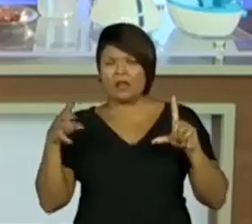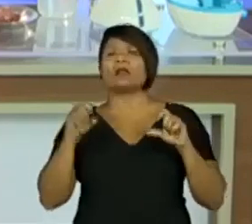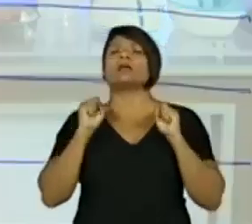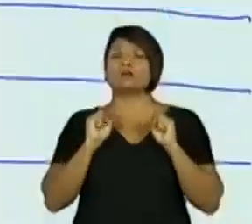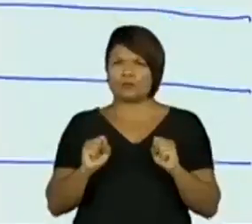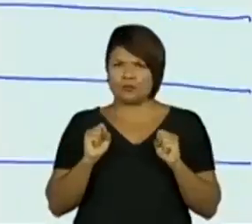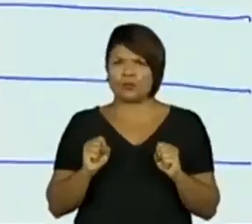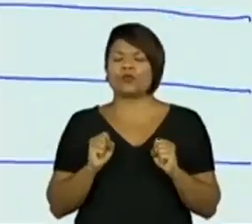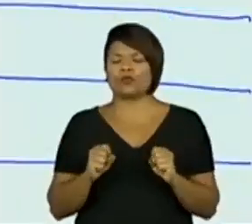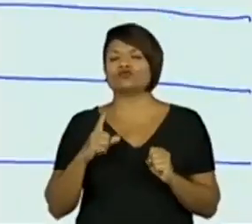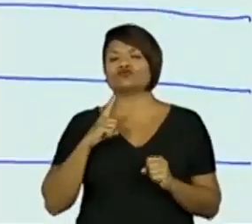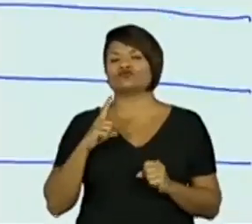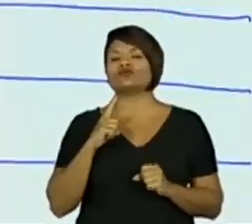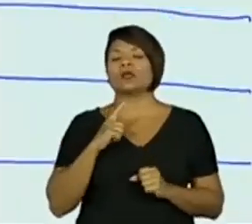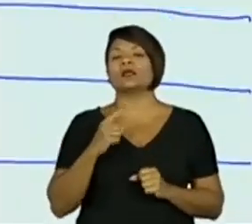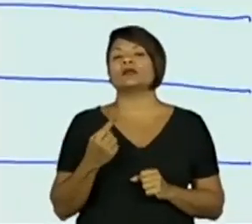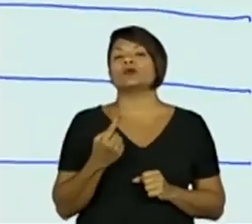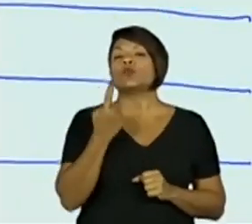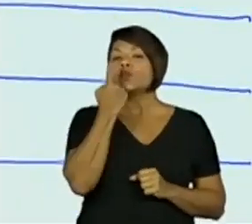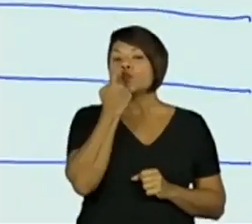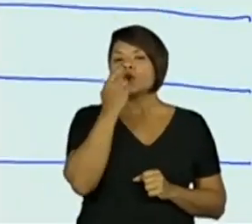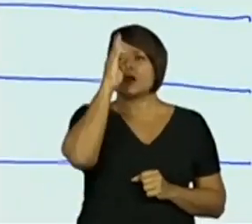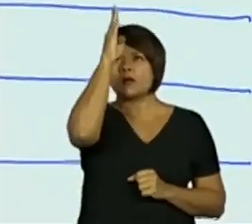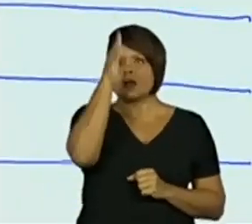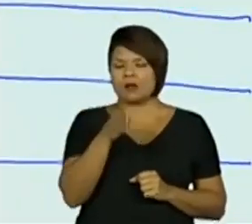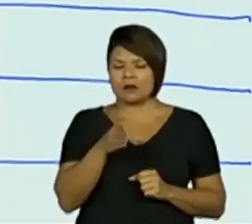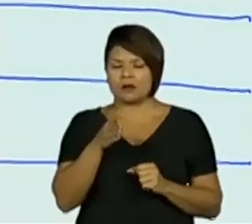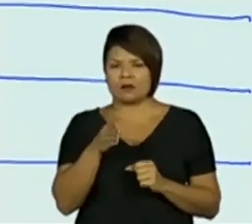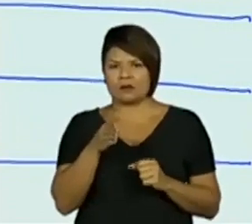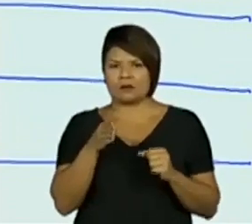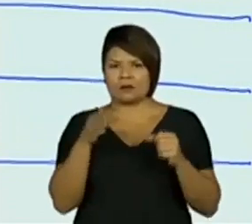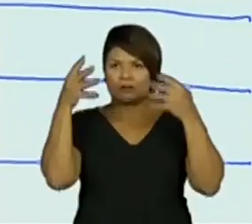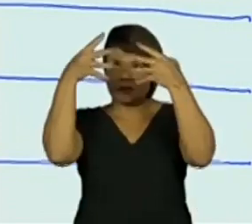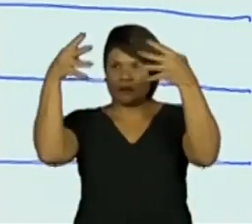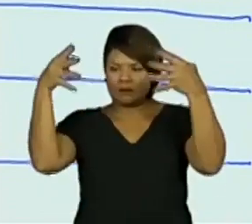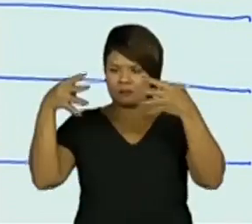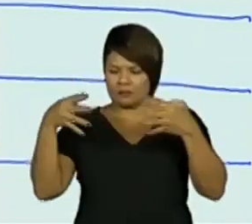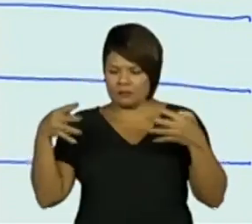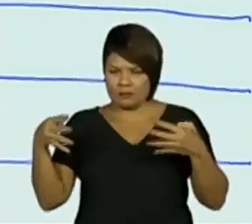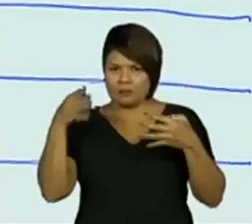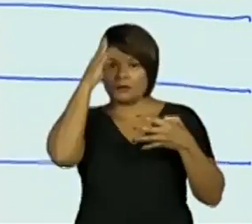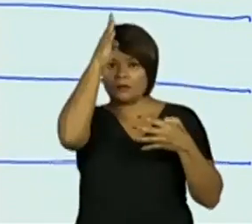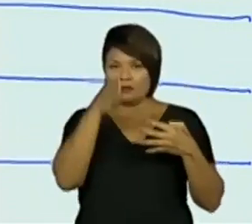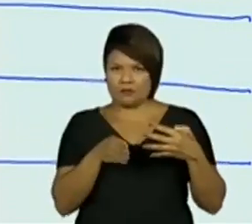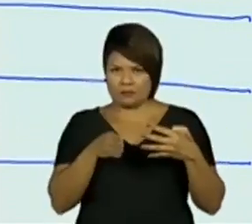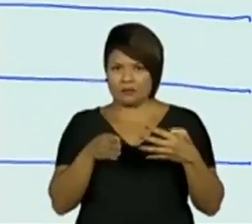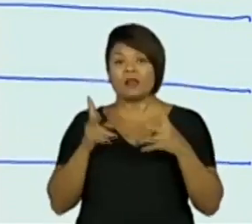traçar uma linha dividindo a tabela ao meio.